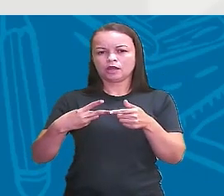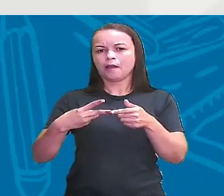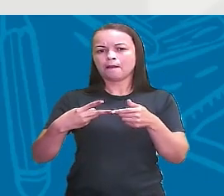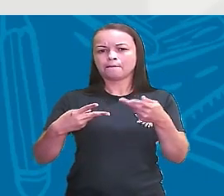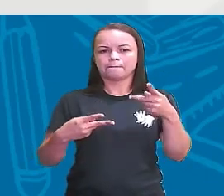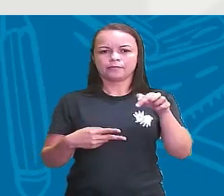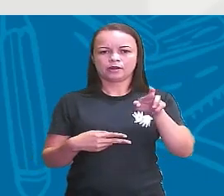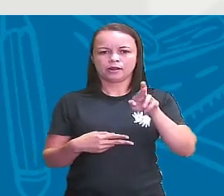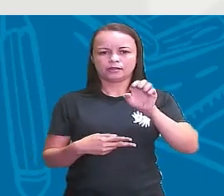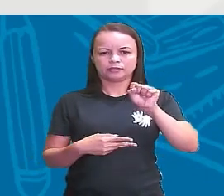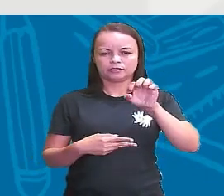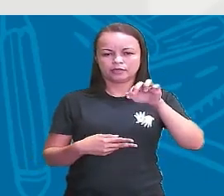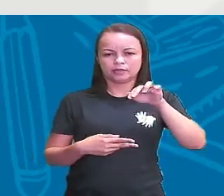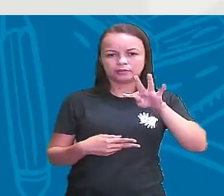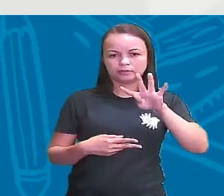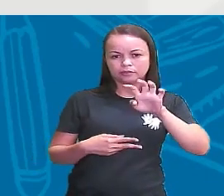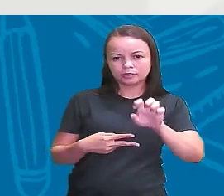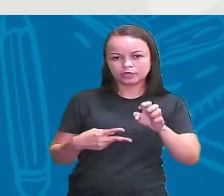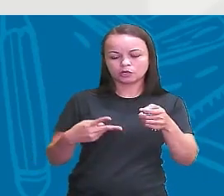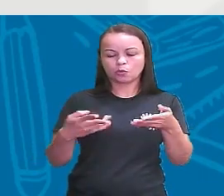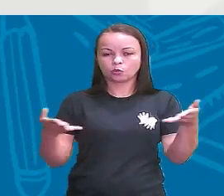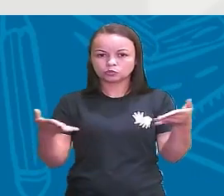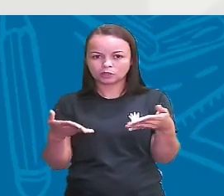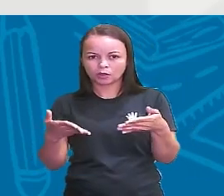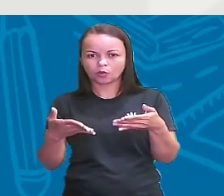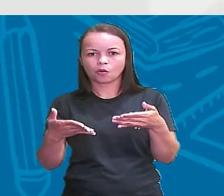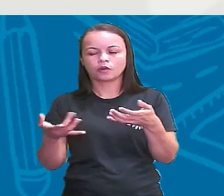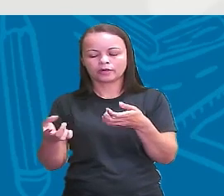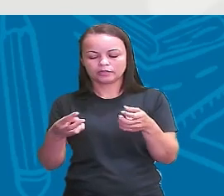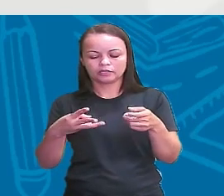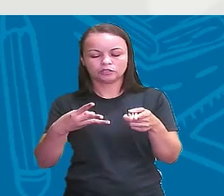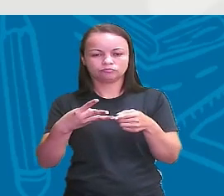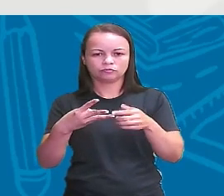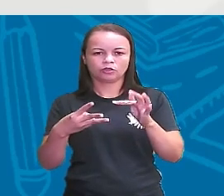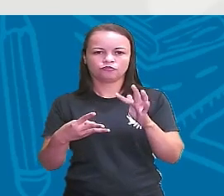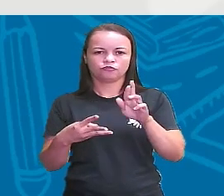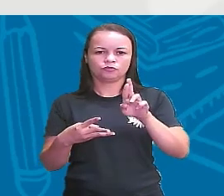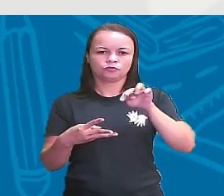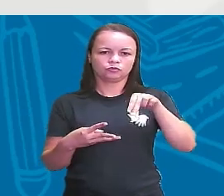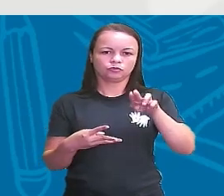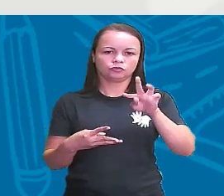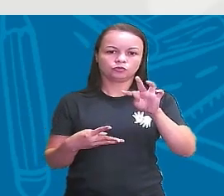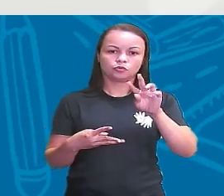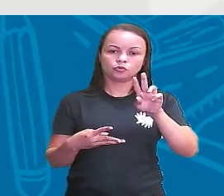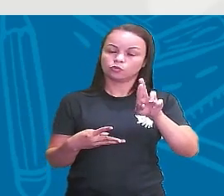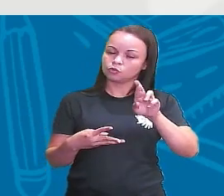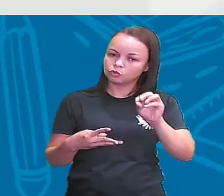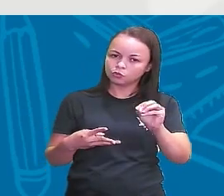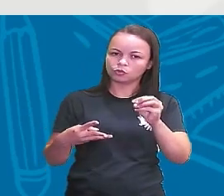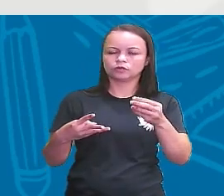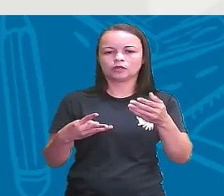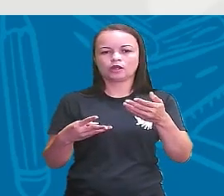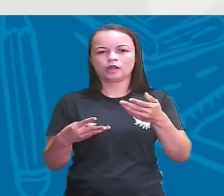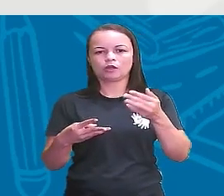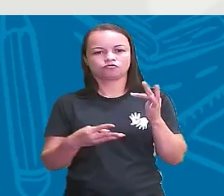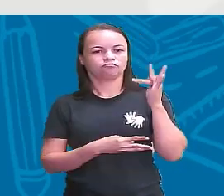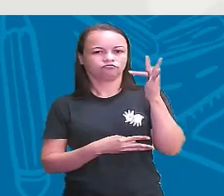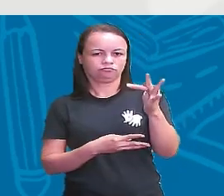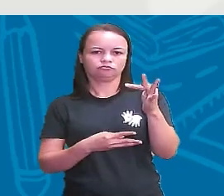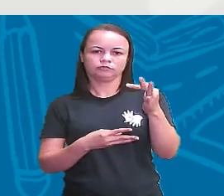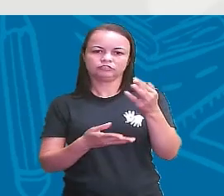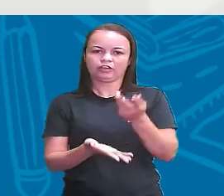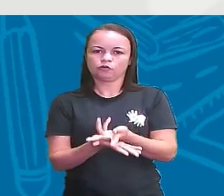acontecendo agora e o futuro são coisas que ainda vão acontecer. Então, nós vamos estudar